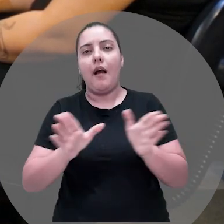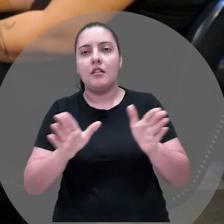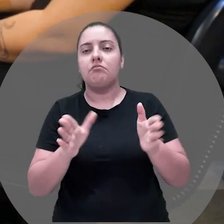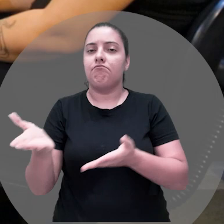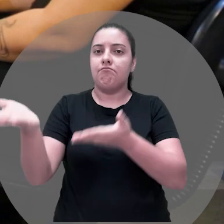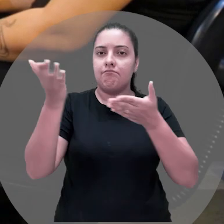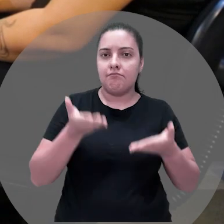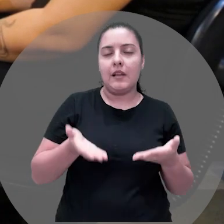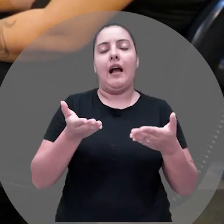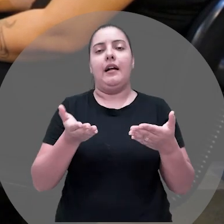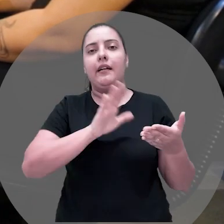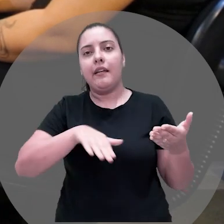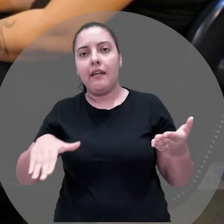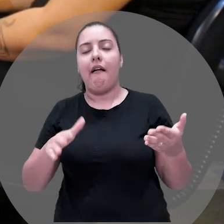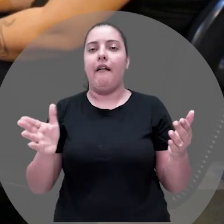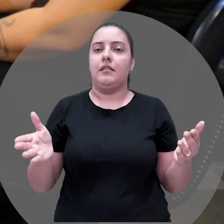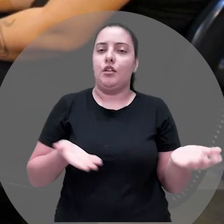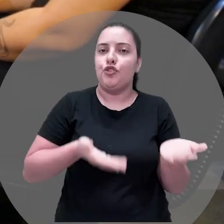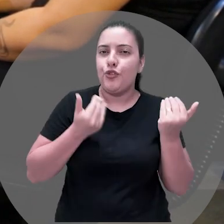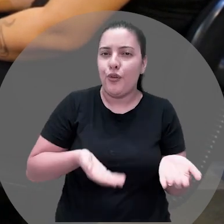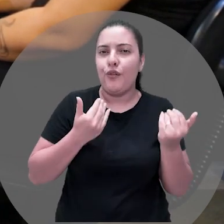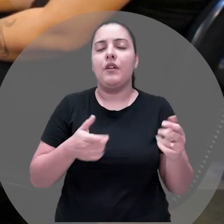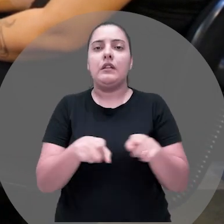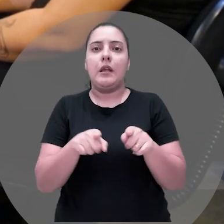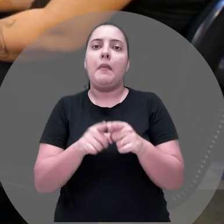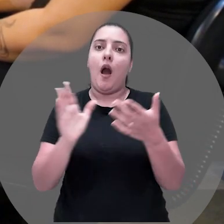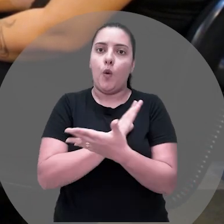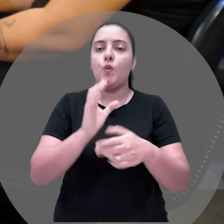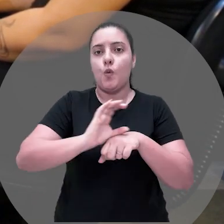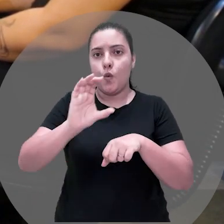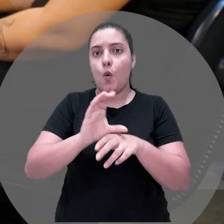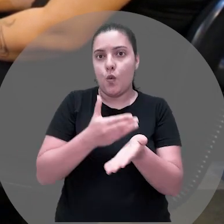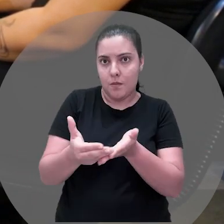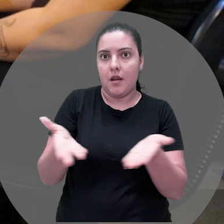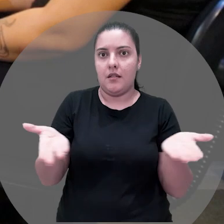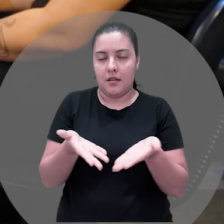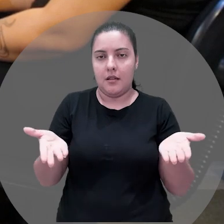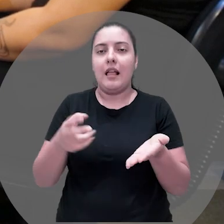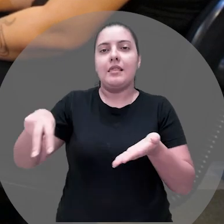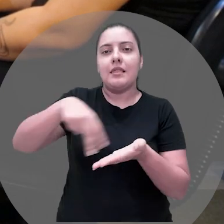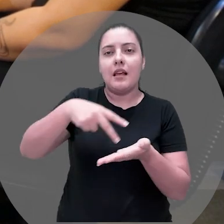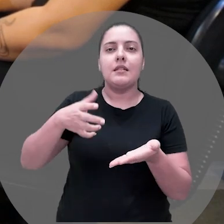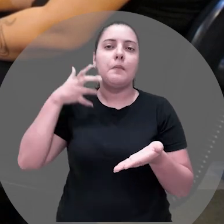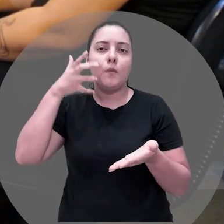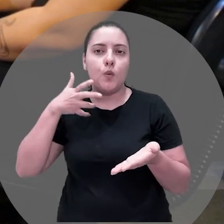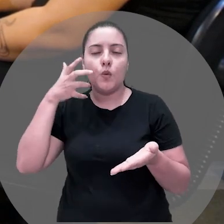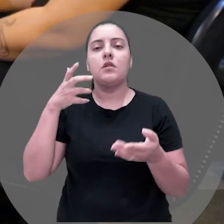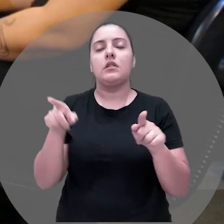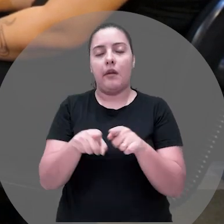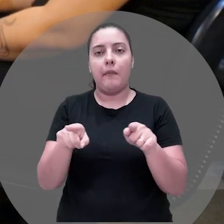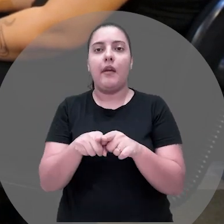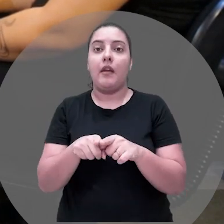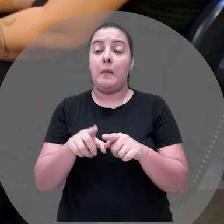Promoção e garantia de direitos né então é de suma importância pensar né enfim formas de